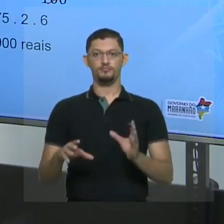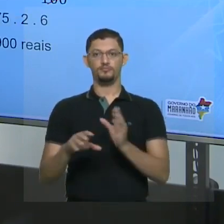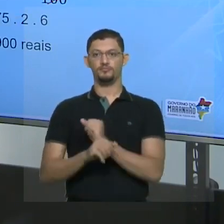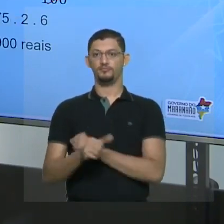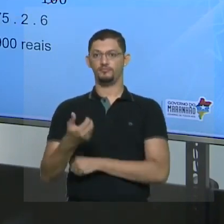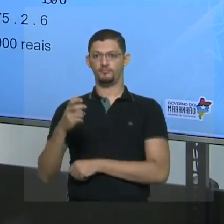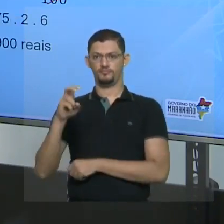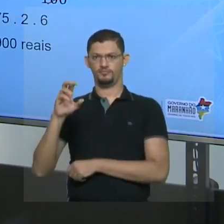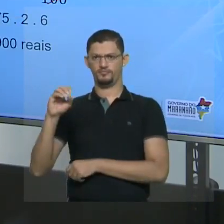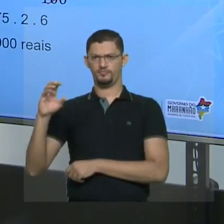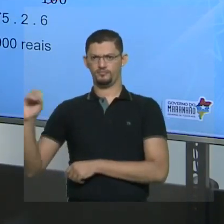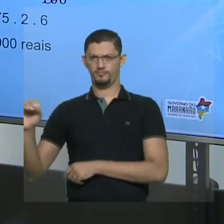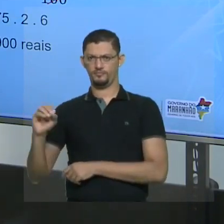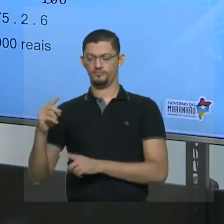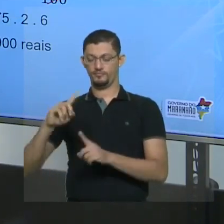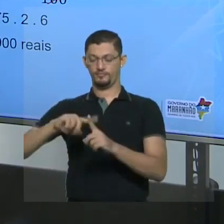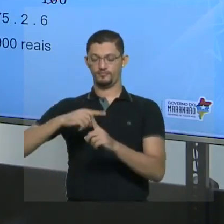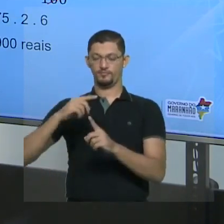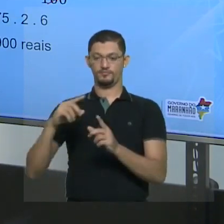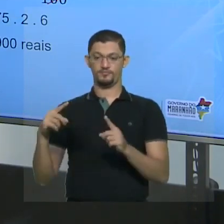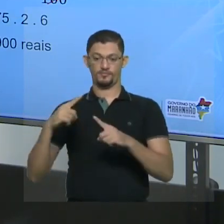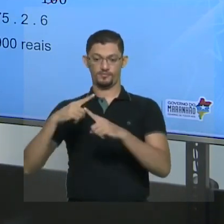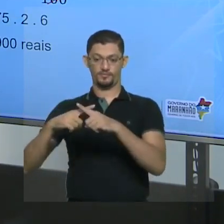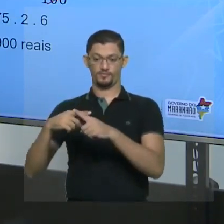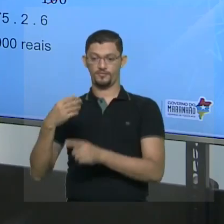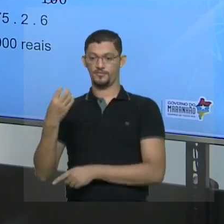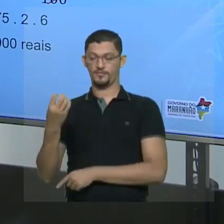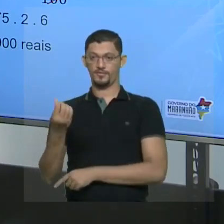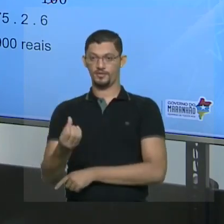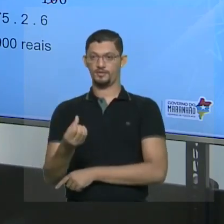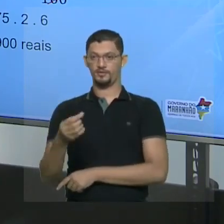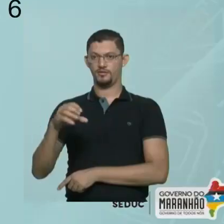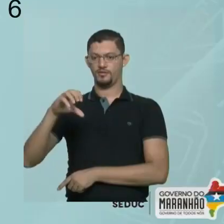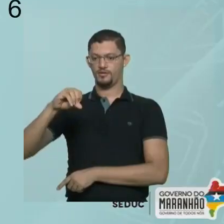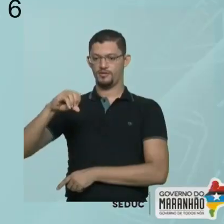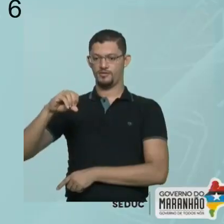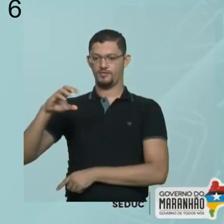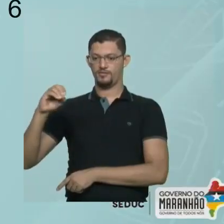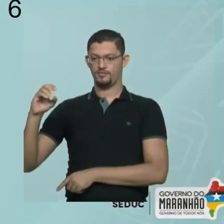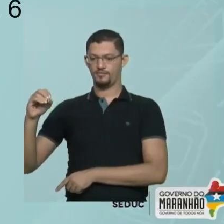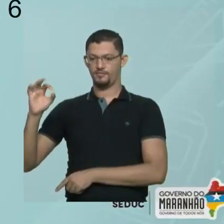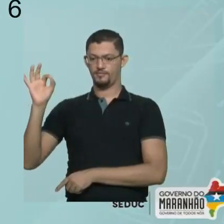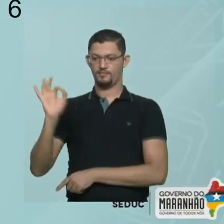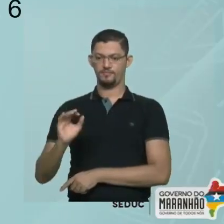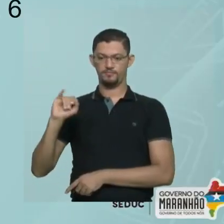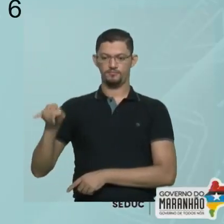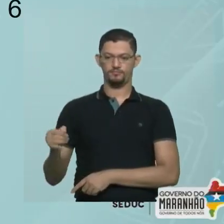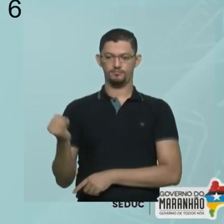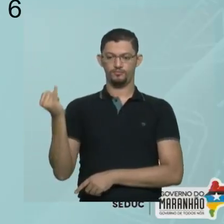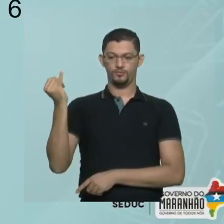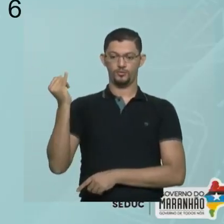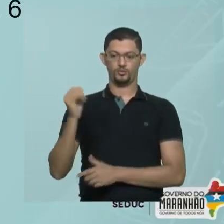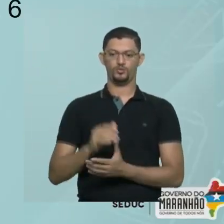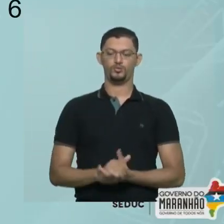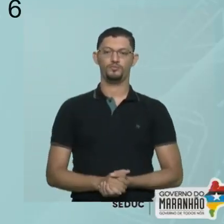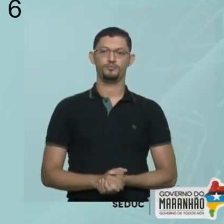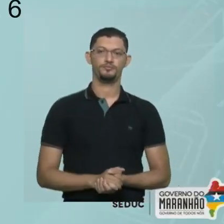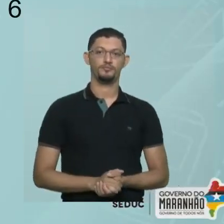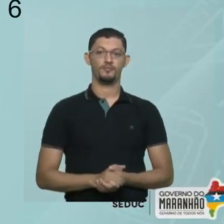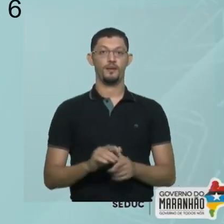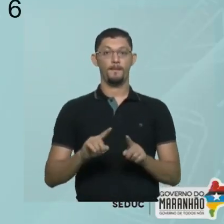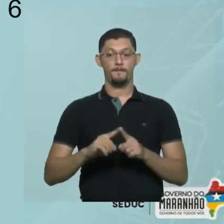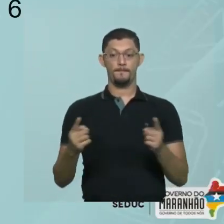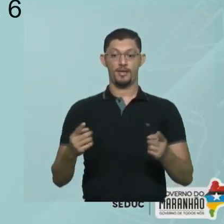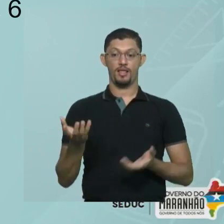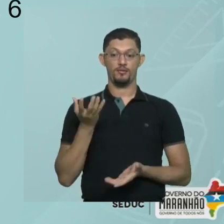150 vezes 6, 900. Então, observa que o meu juro é de R$ 900, o juro. Só que eu